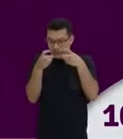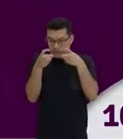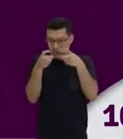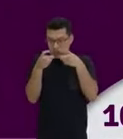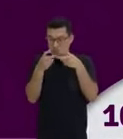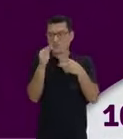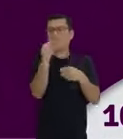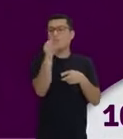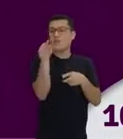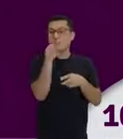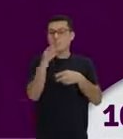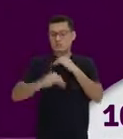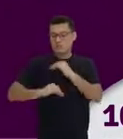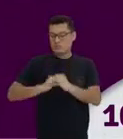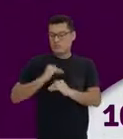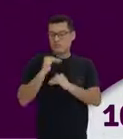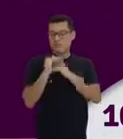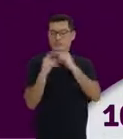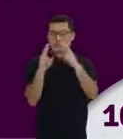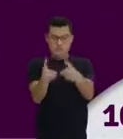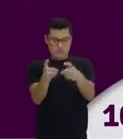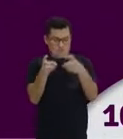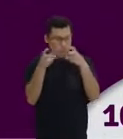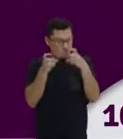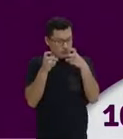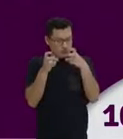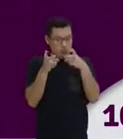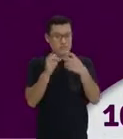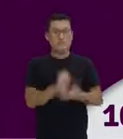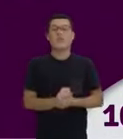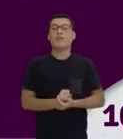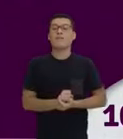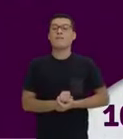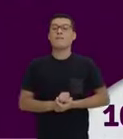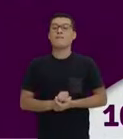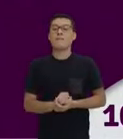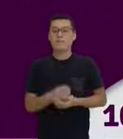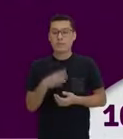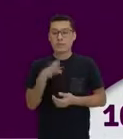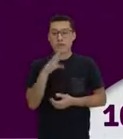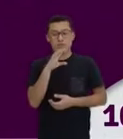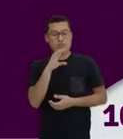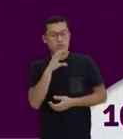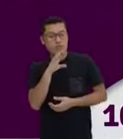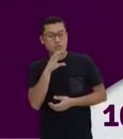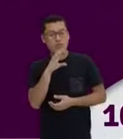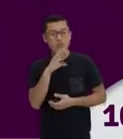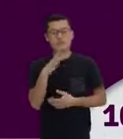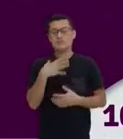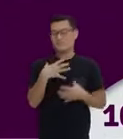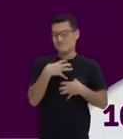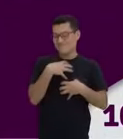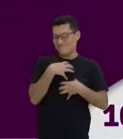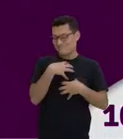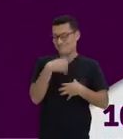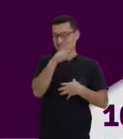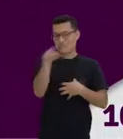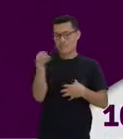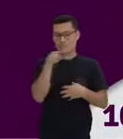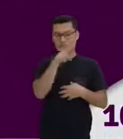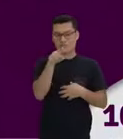você desenvolver a Sua percepção esse conhecido conhecimento sensível permitiu que